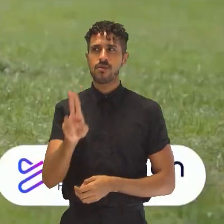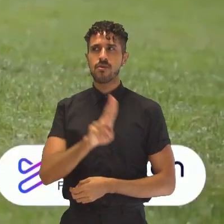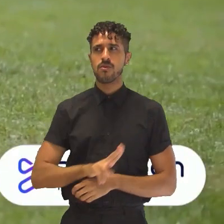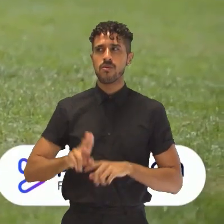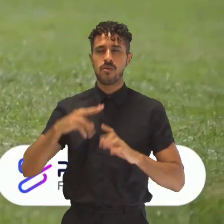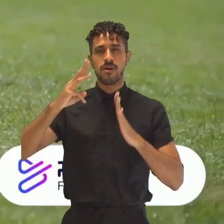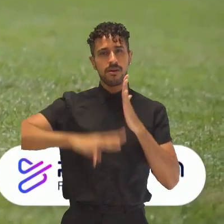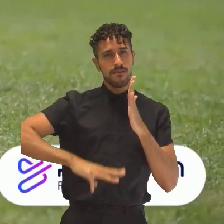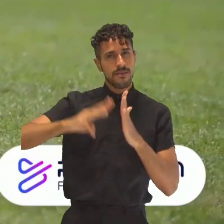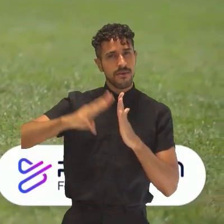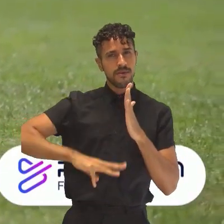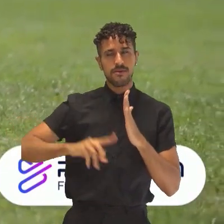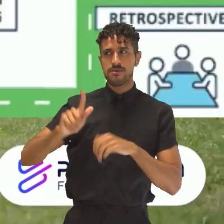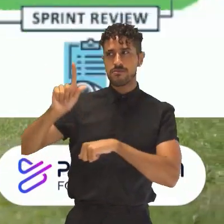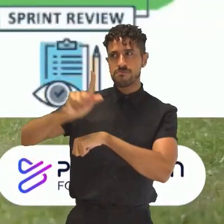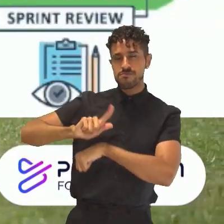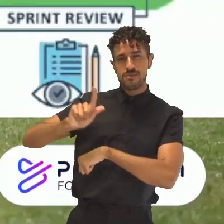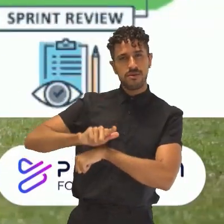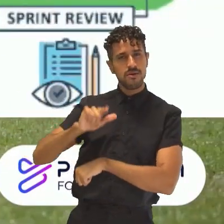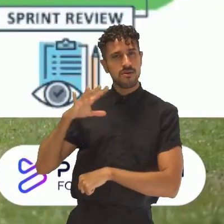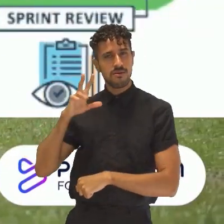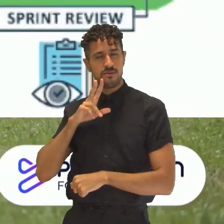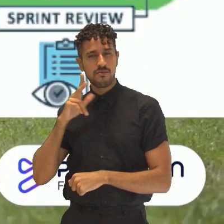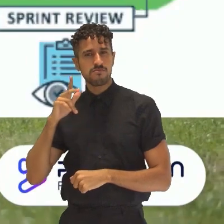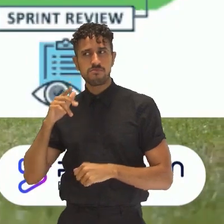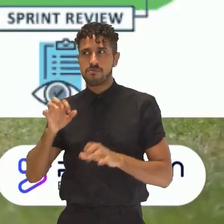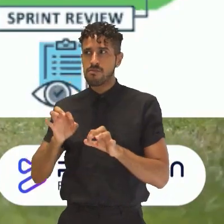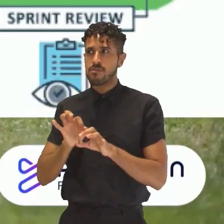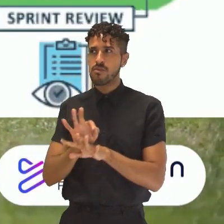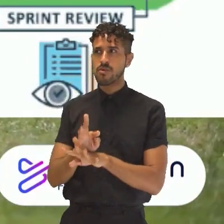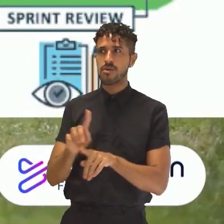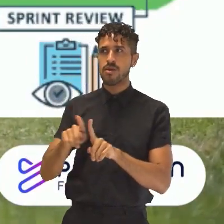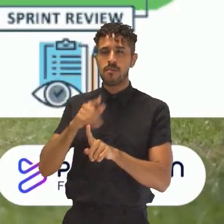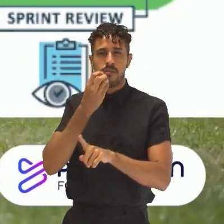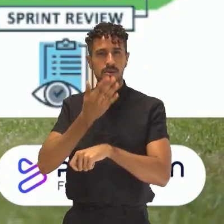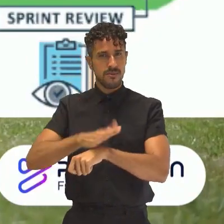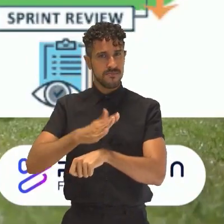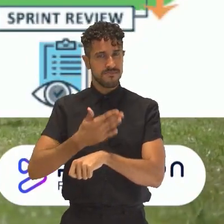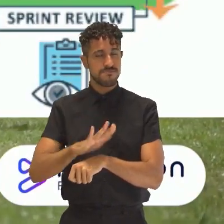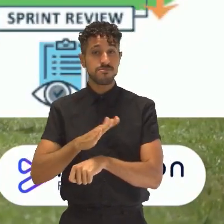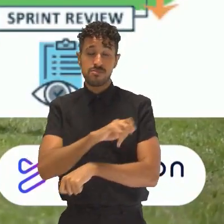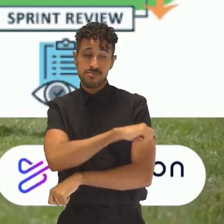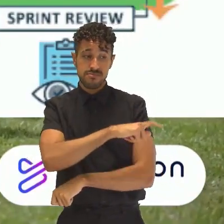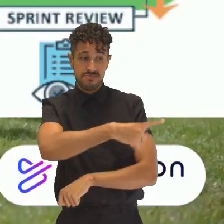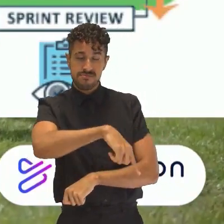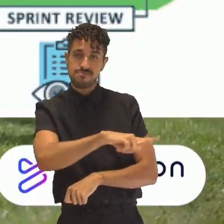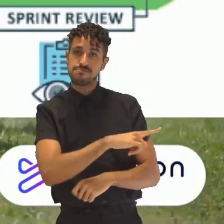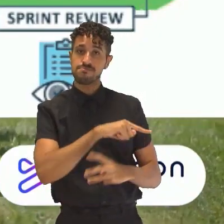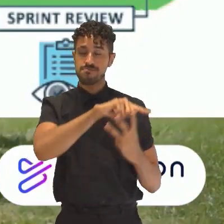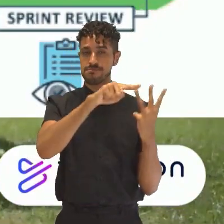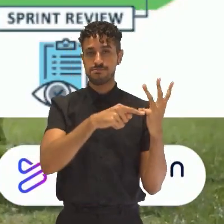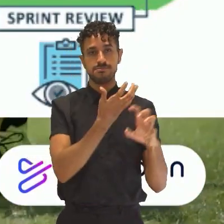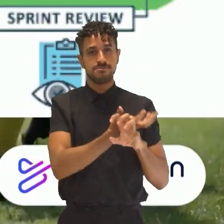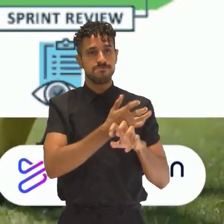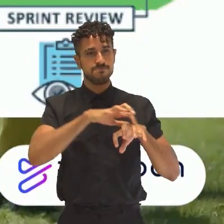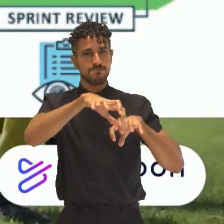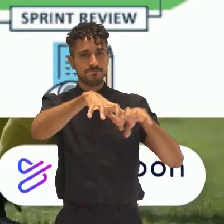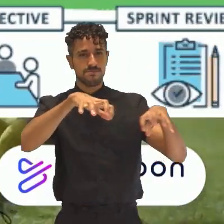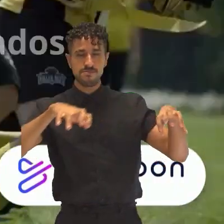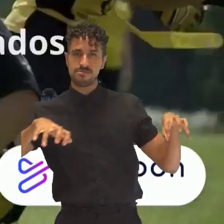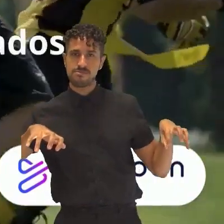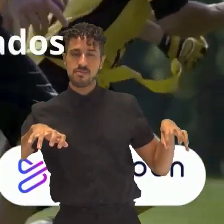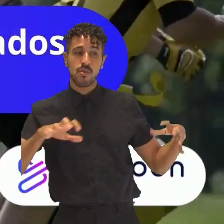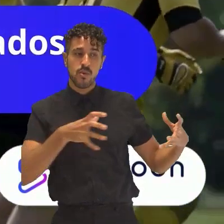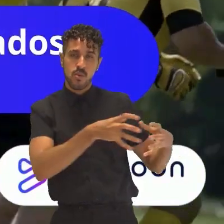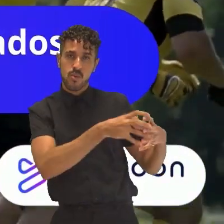Utilizando a metodologia de gerenciamento ágil, Scrum, e suas boas práticas, os alunos de 3 disciplinas distintas foram